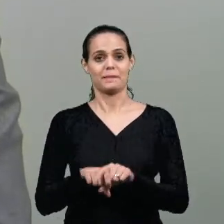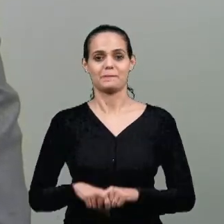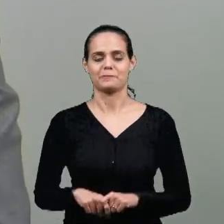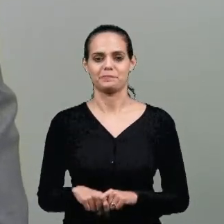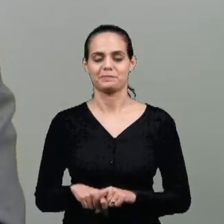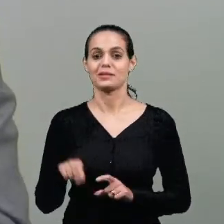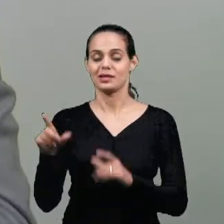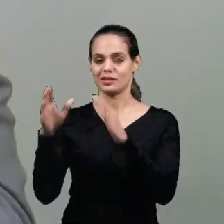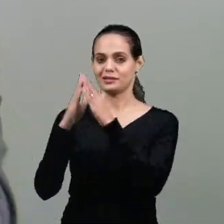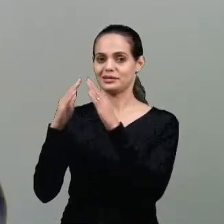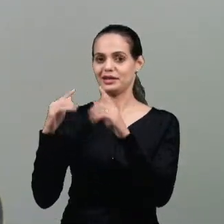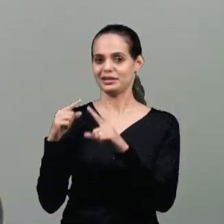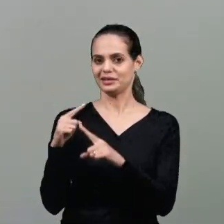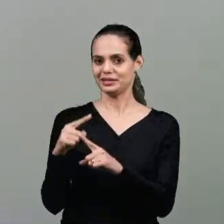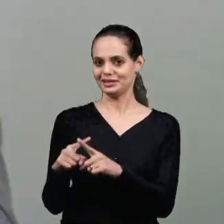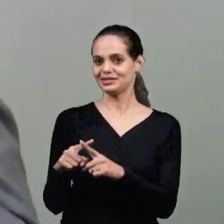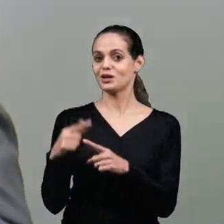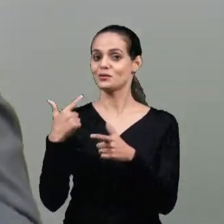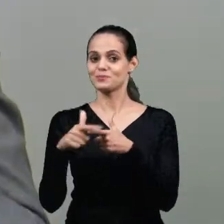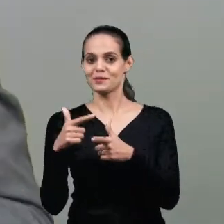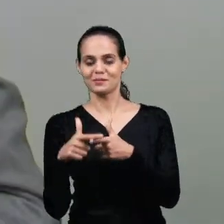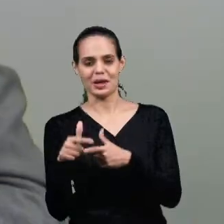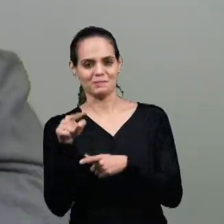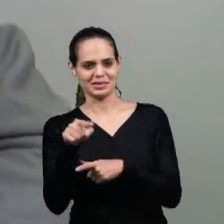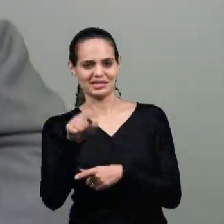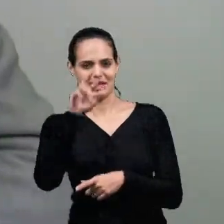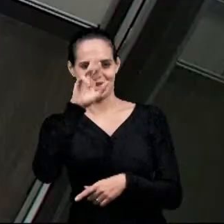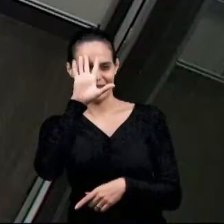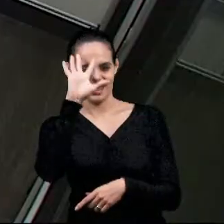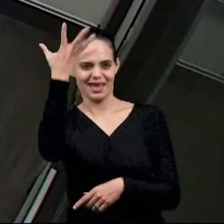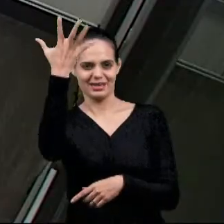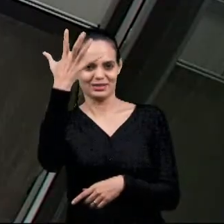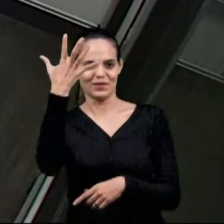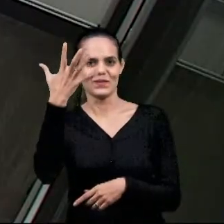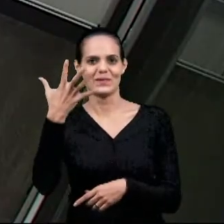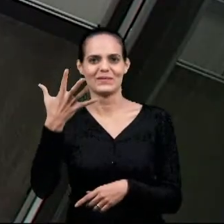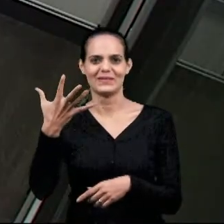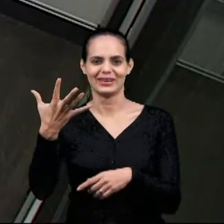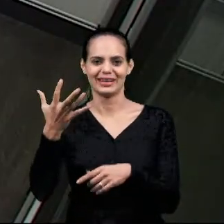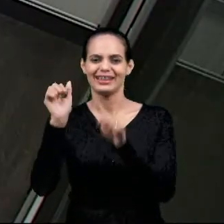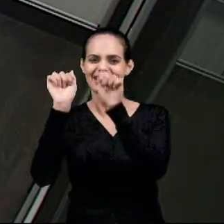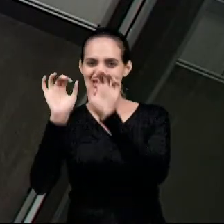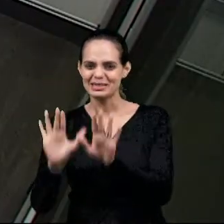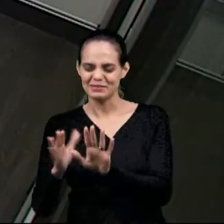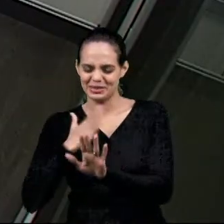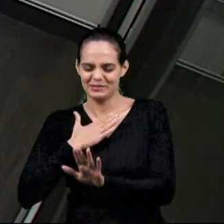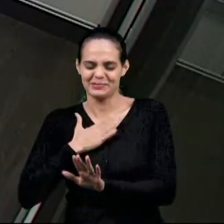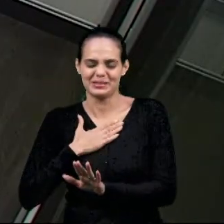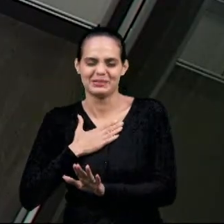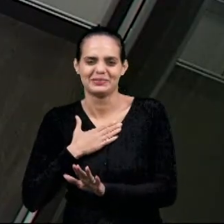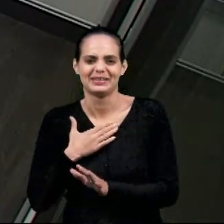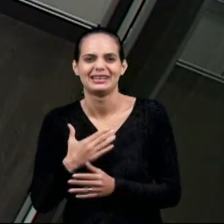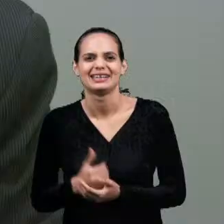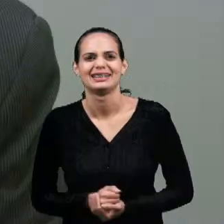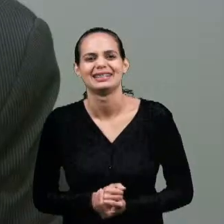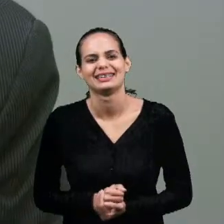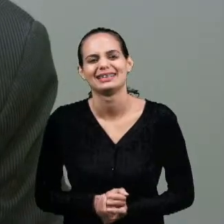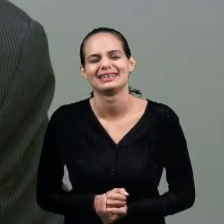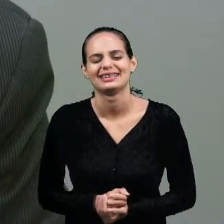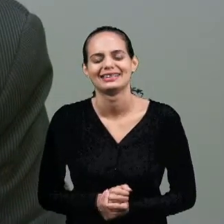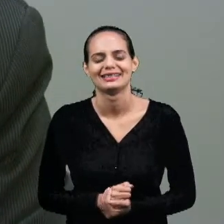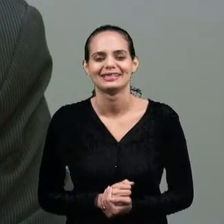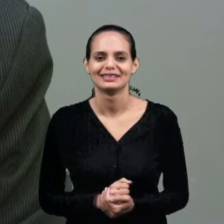ele é o pastor da igreja, então os problemas ele resolve e as bênçãos. Fica comigo. Amém. Louvado seja o nome do nosso Senhor Jesus.